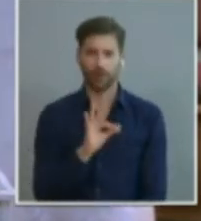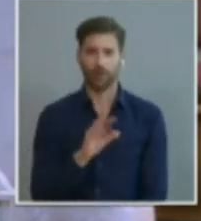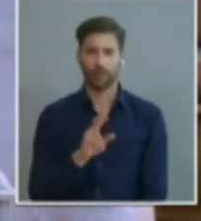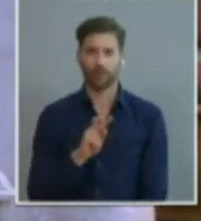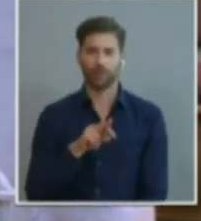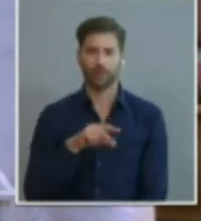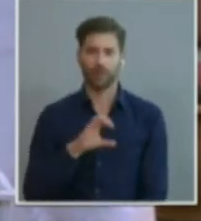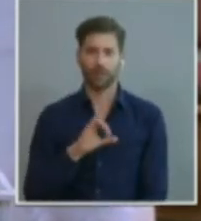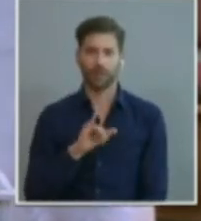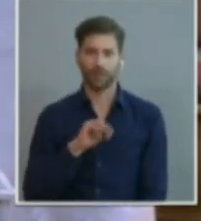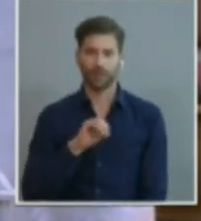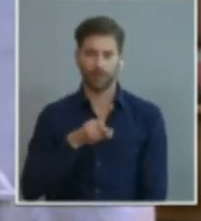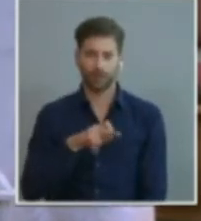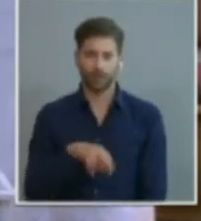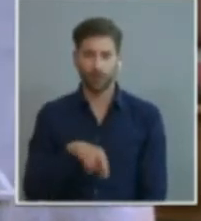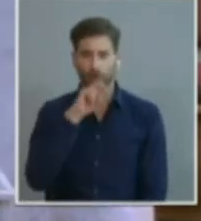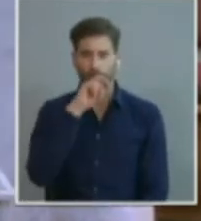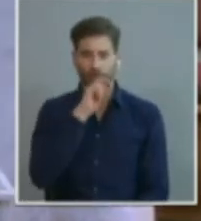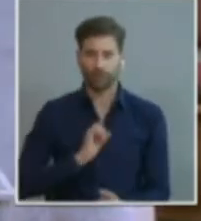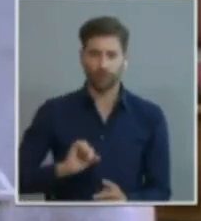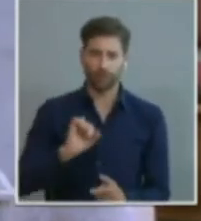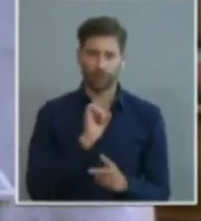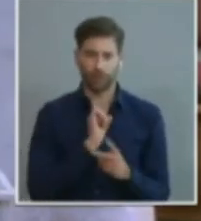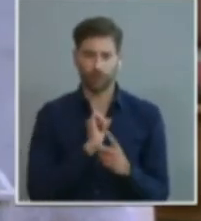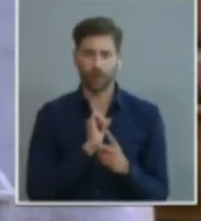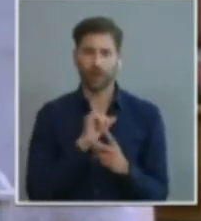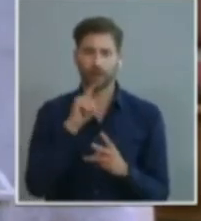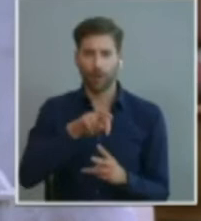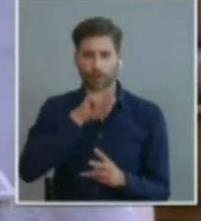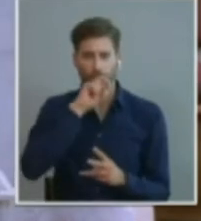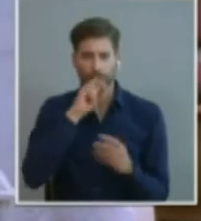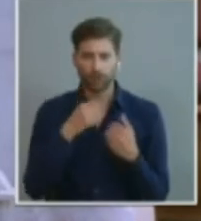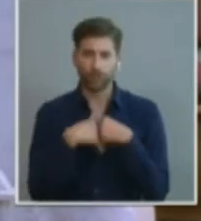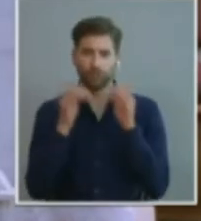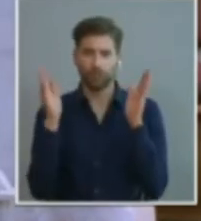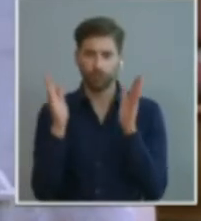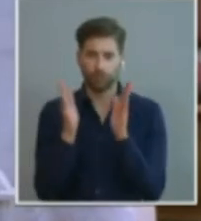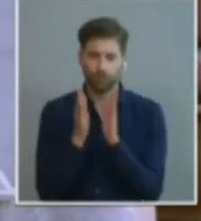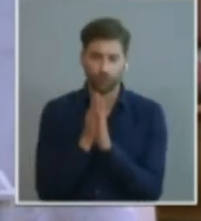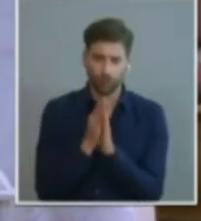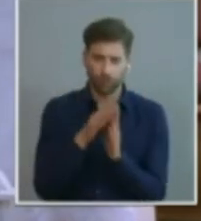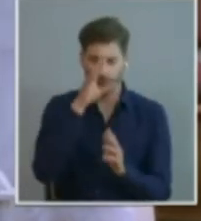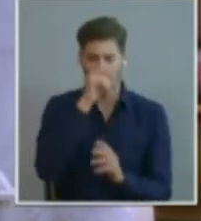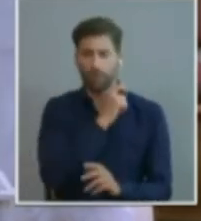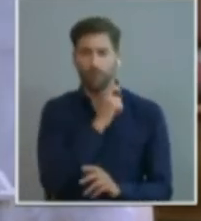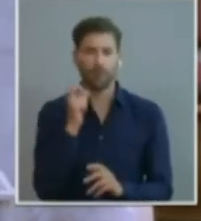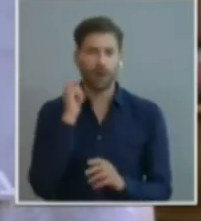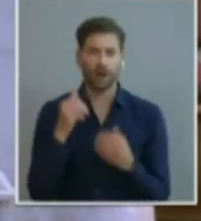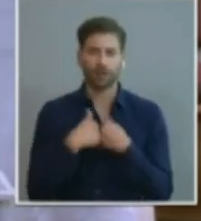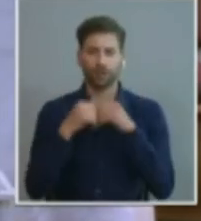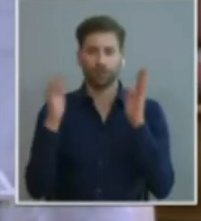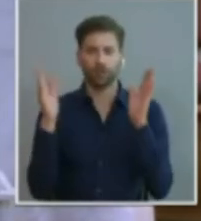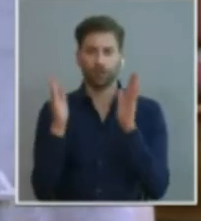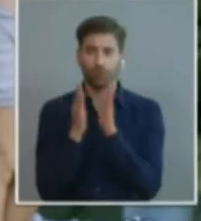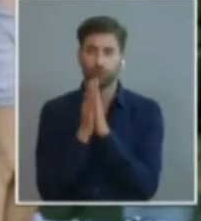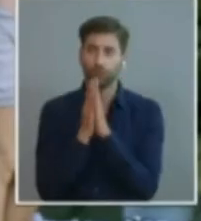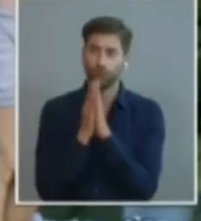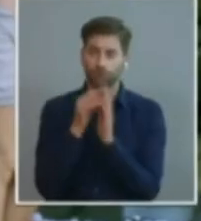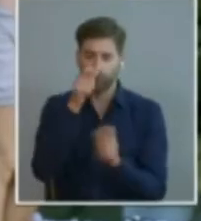nosso Bispo Antonino, todos os bispos e ministros sagrados e todo o povo por vós redimido.